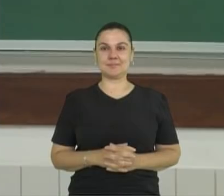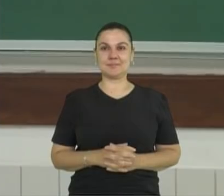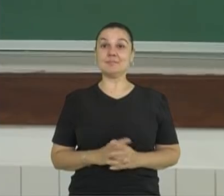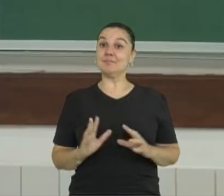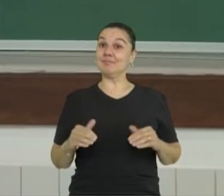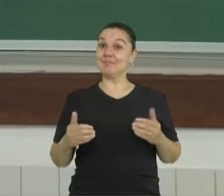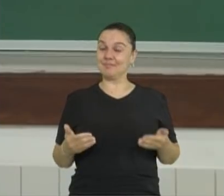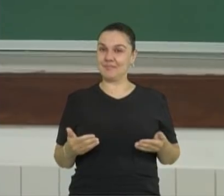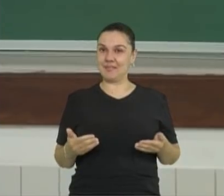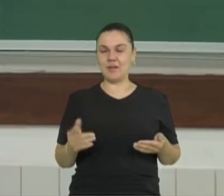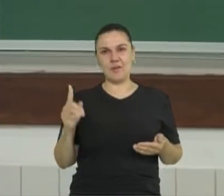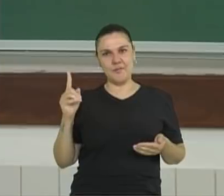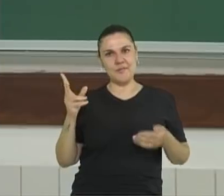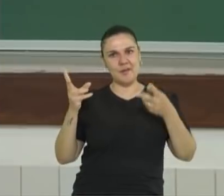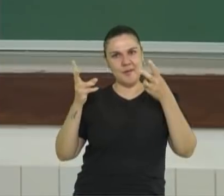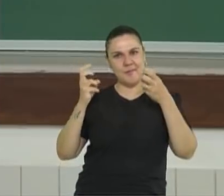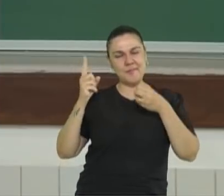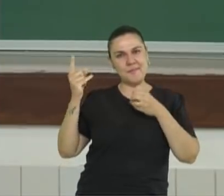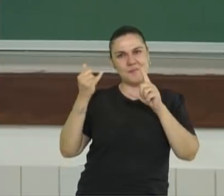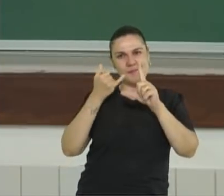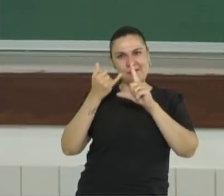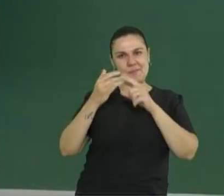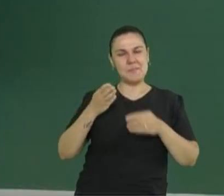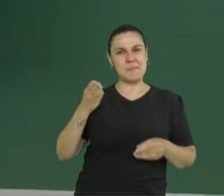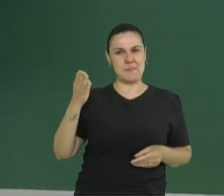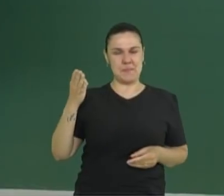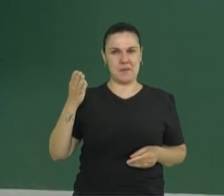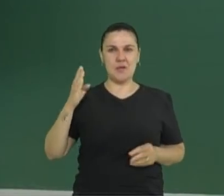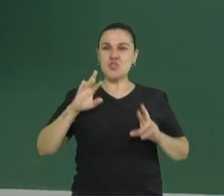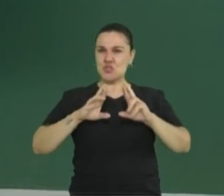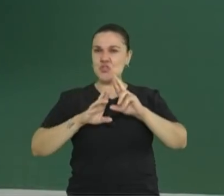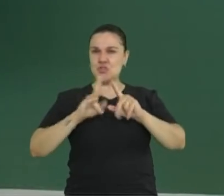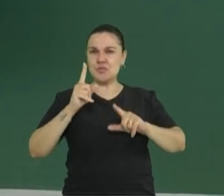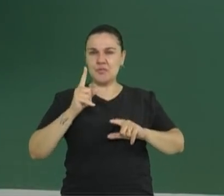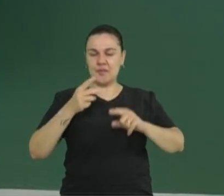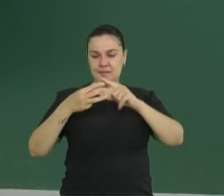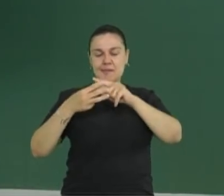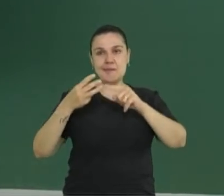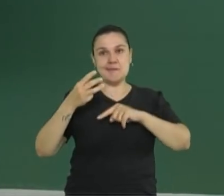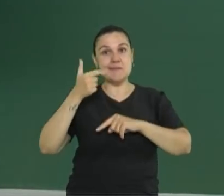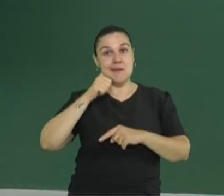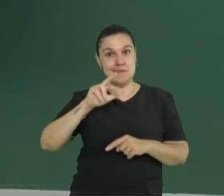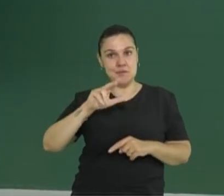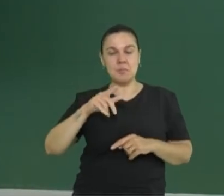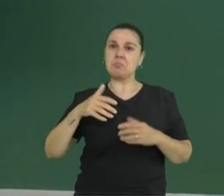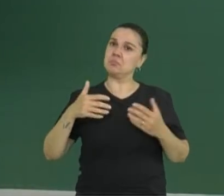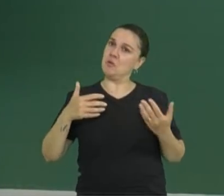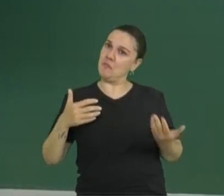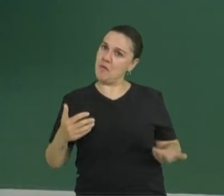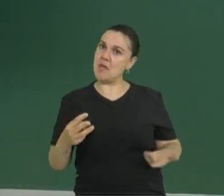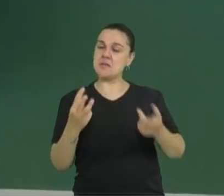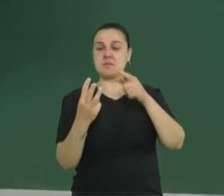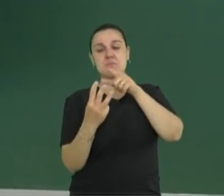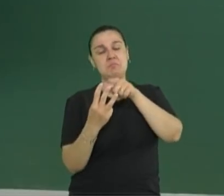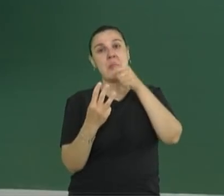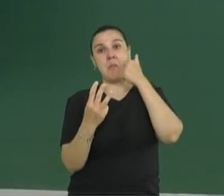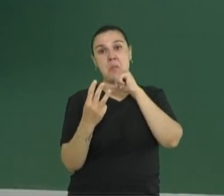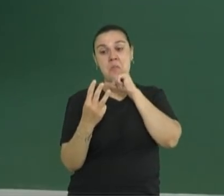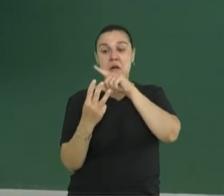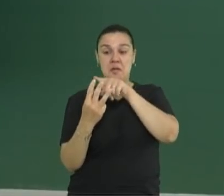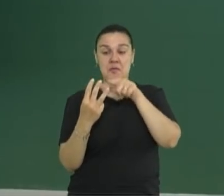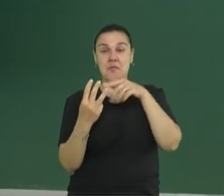E aí, você reparou nessa imagem? Um pouco diferente lá das três irmãs, ou até poderia ser mãe com as